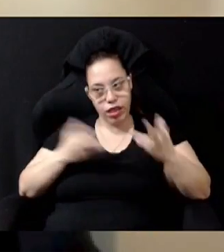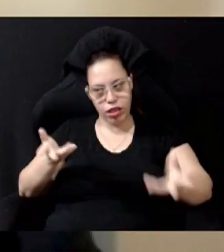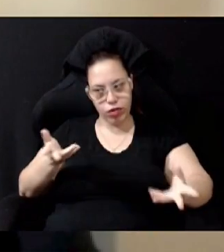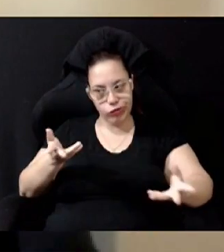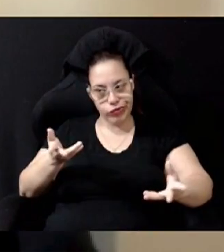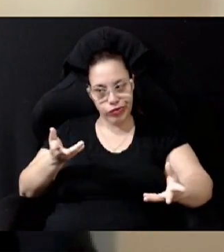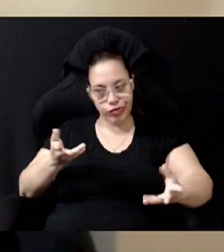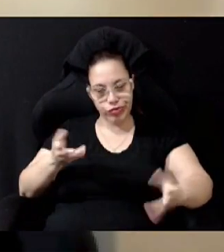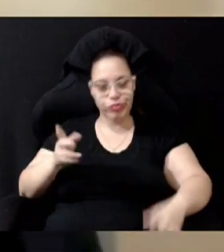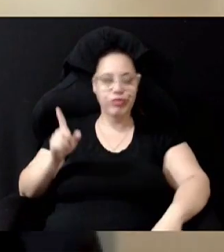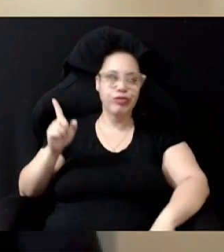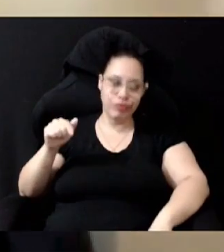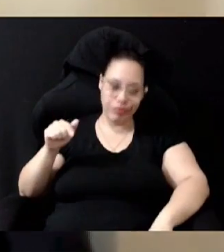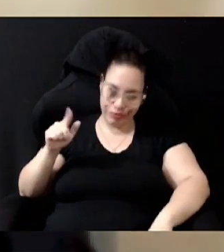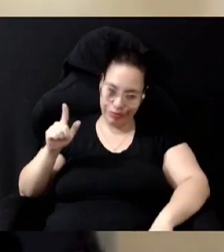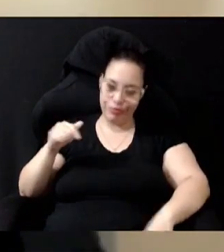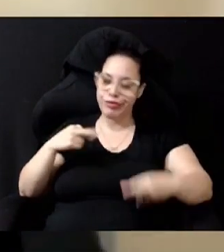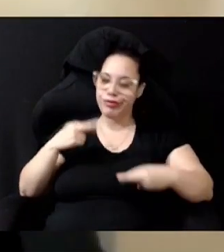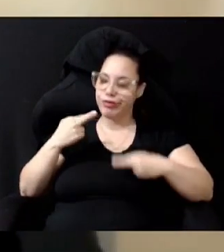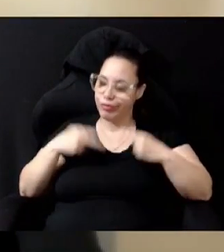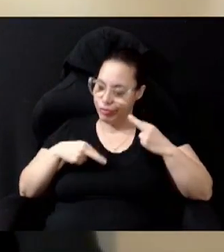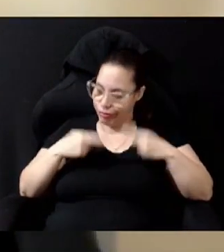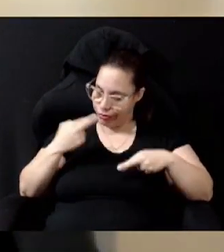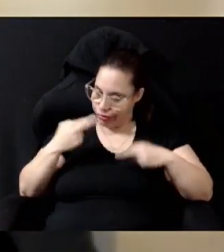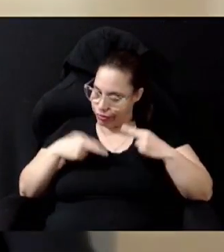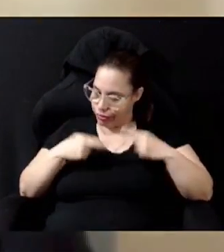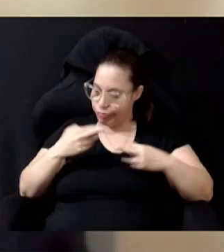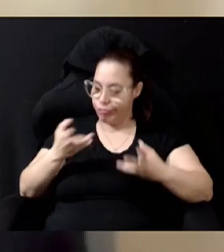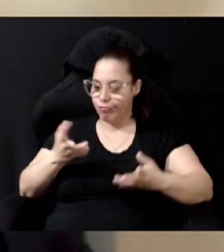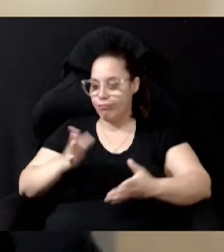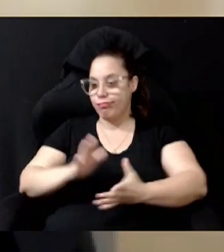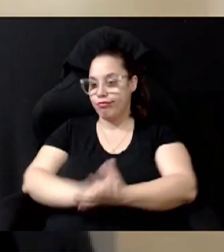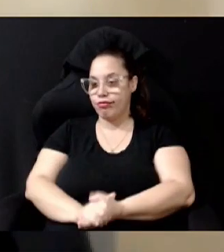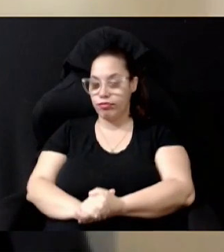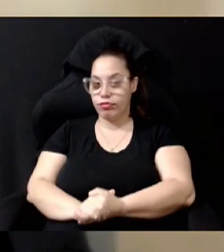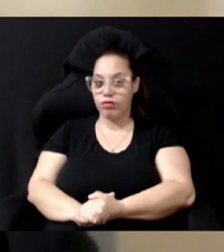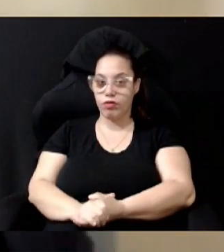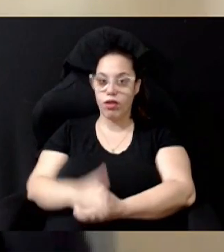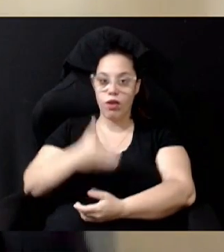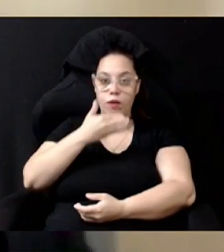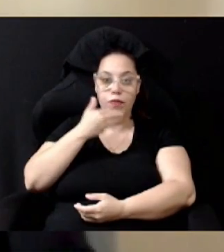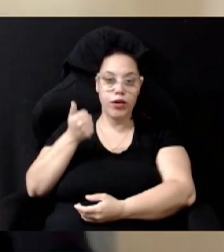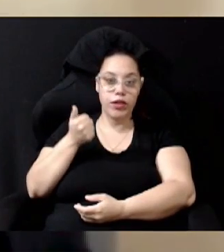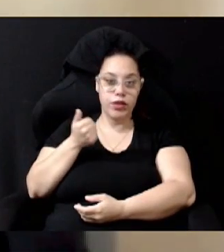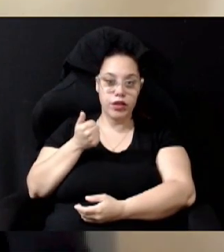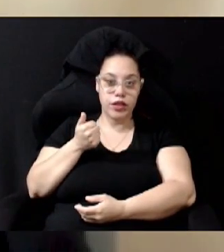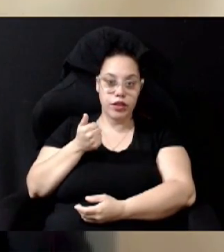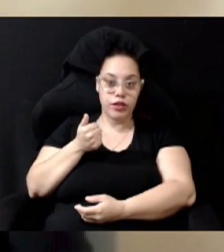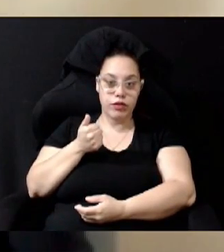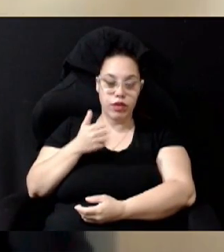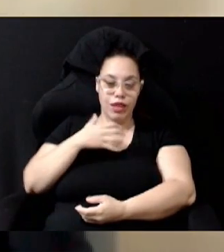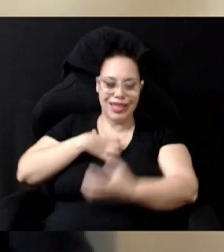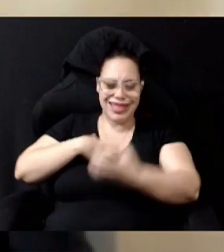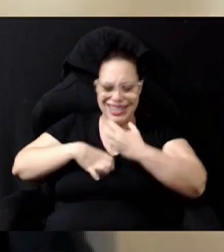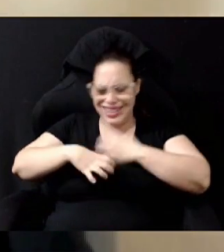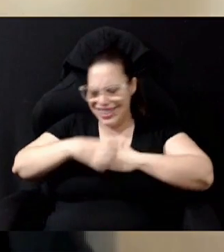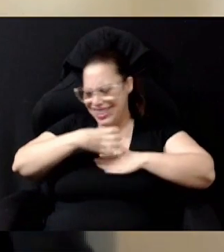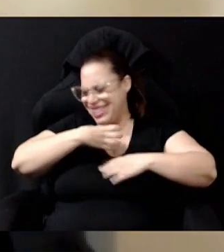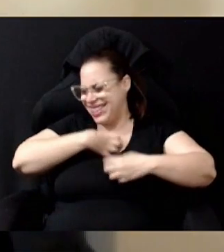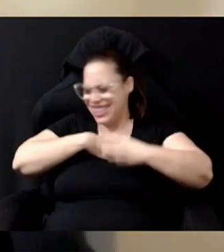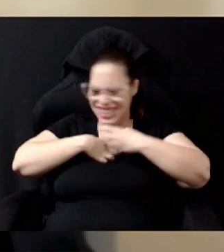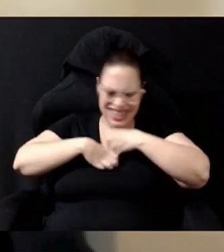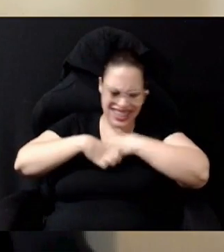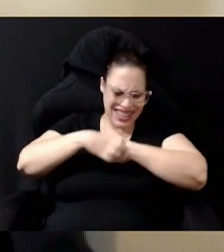Tem relação, tem relação. A melhora da ansiedade, a